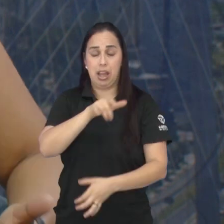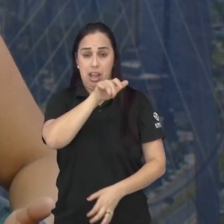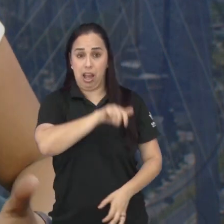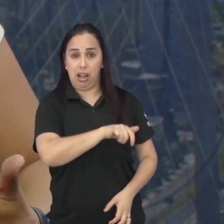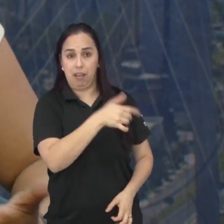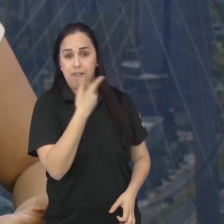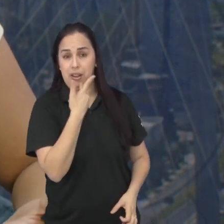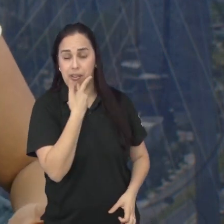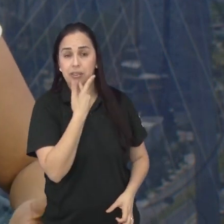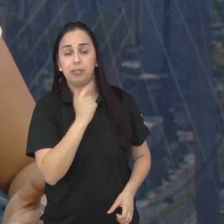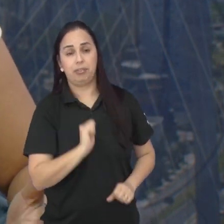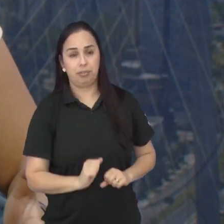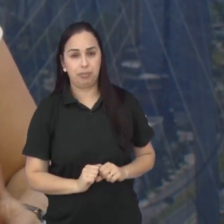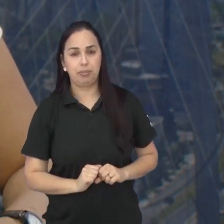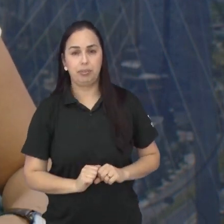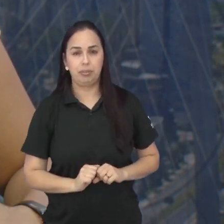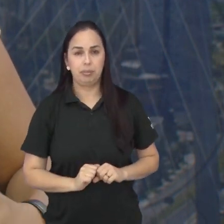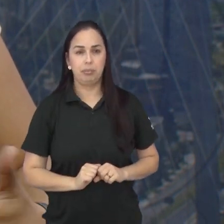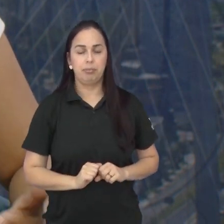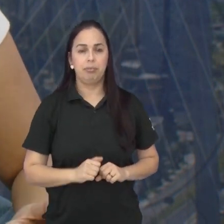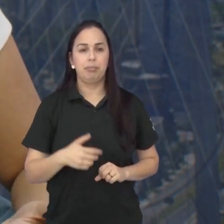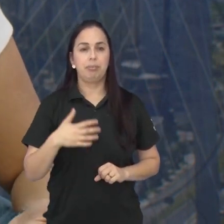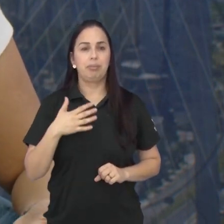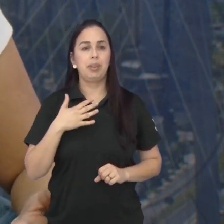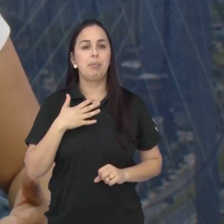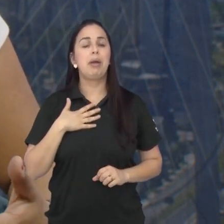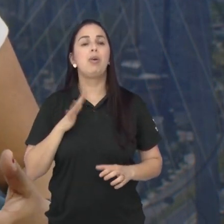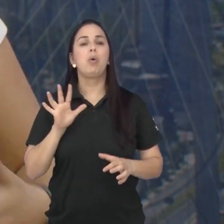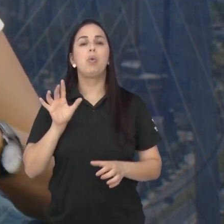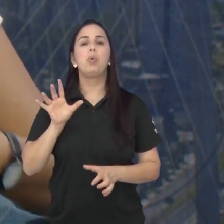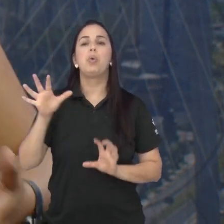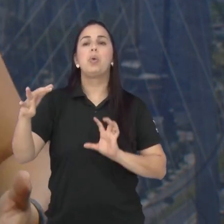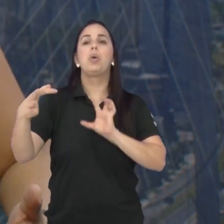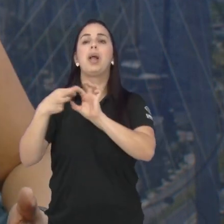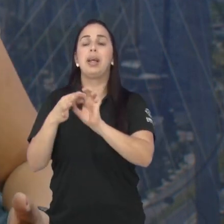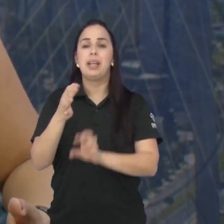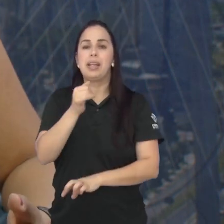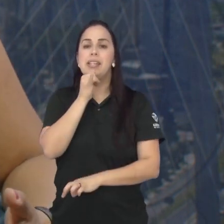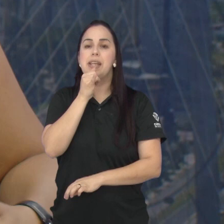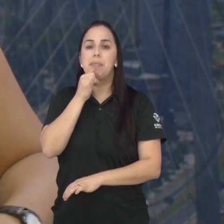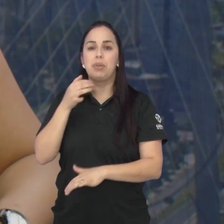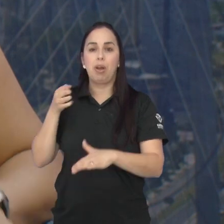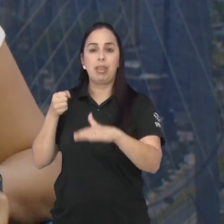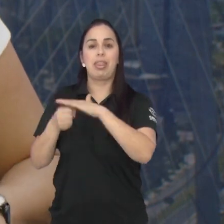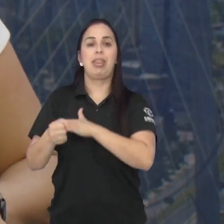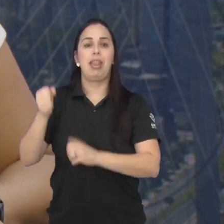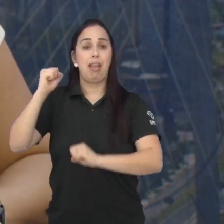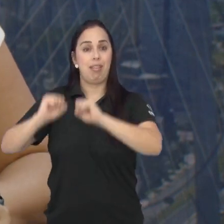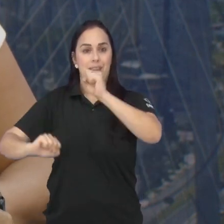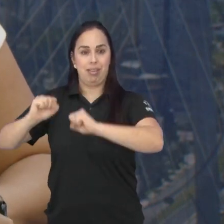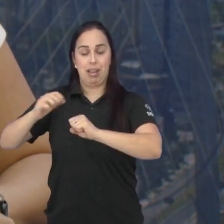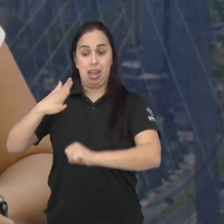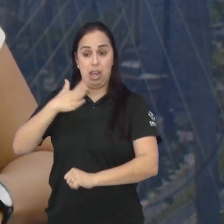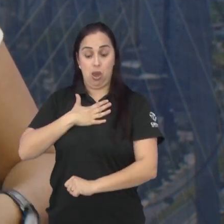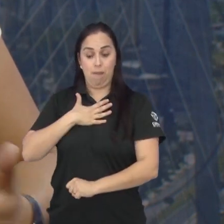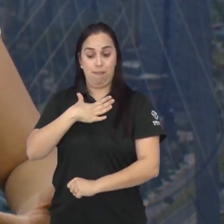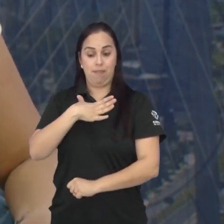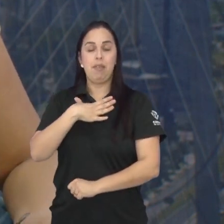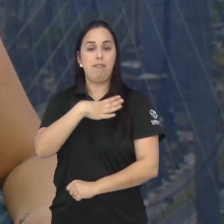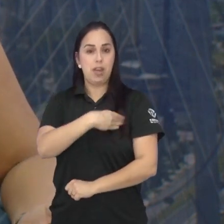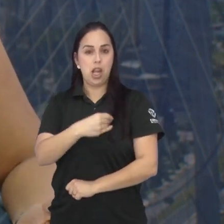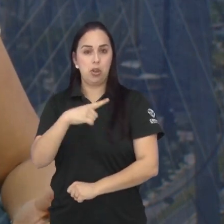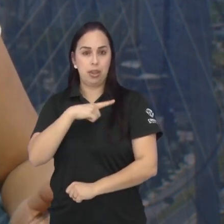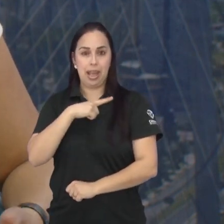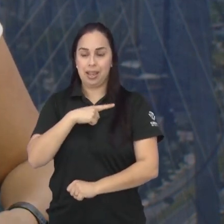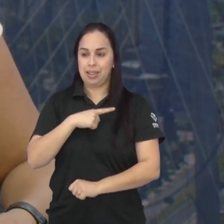Rosa bem colocou, né? O meu elemento de conexão, quando eu entro numa fábrica e sei que eu sou uma mulher com filhos, vai ser com